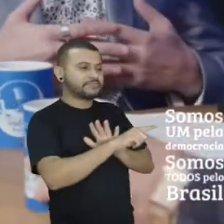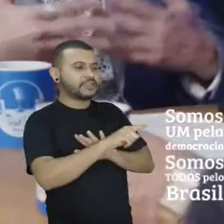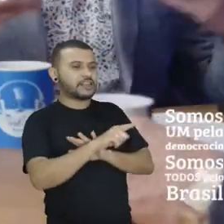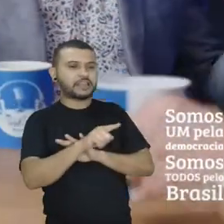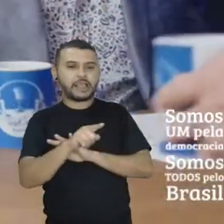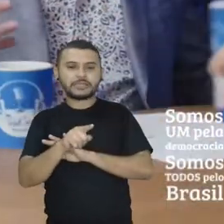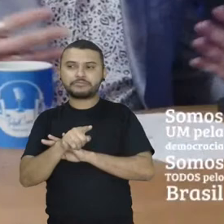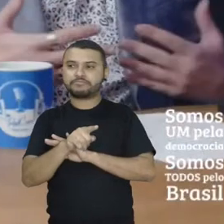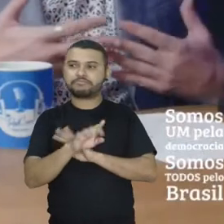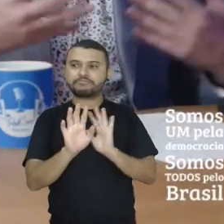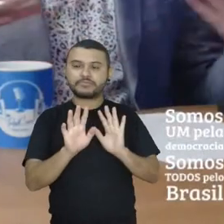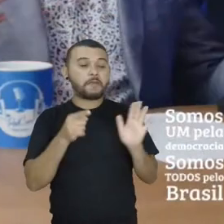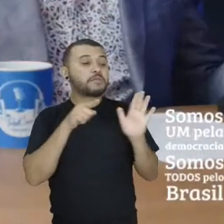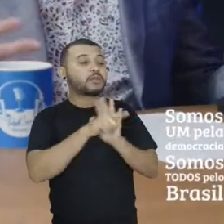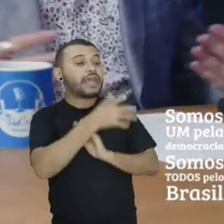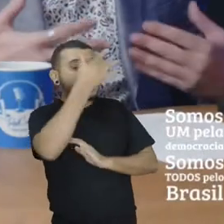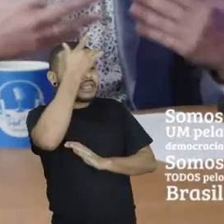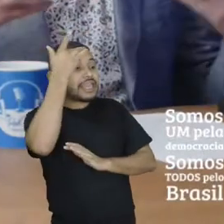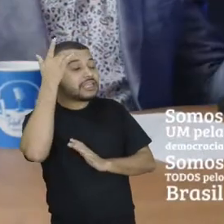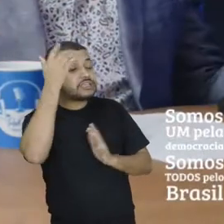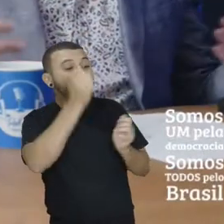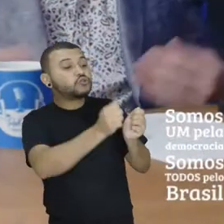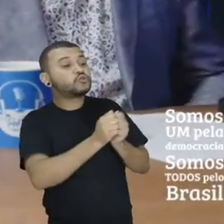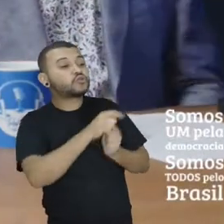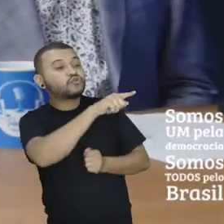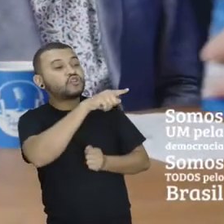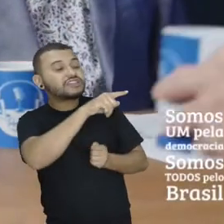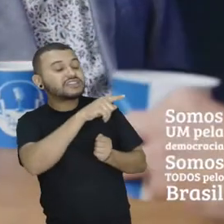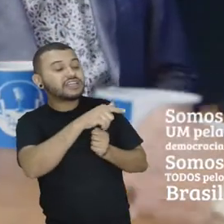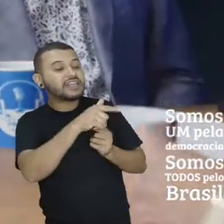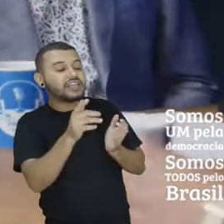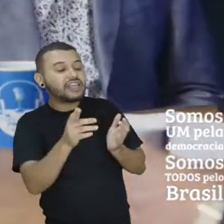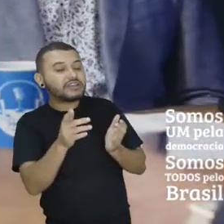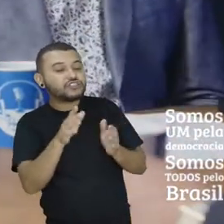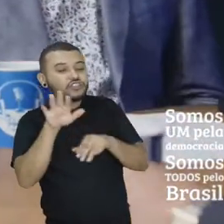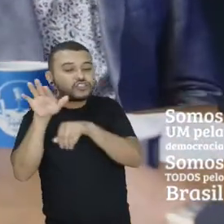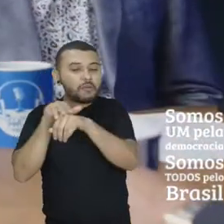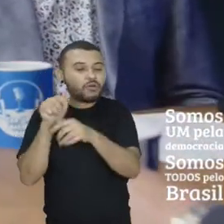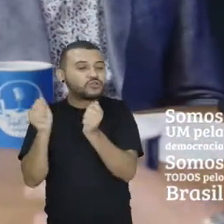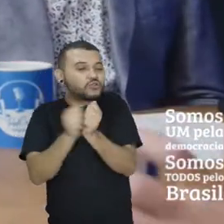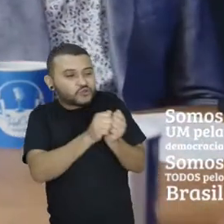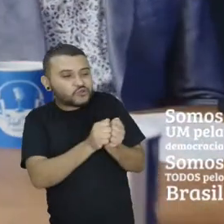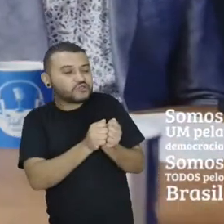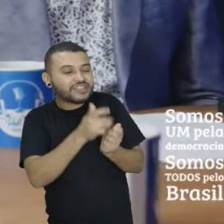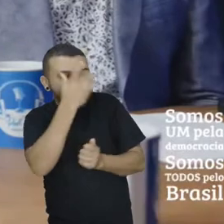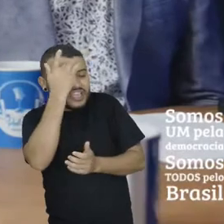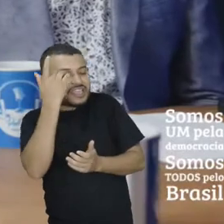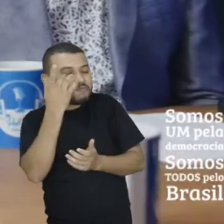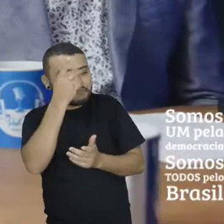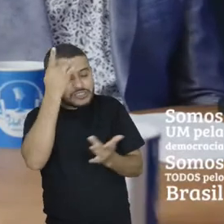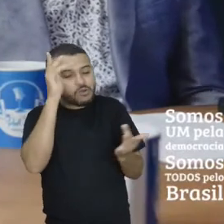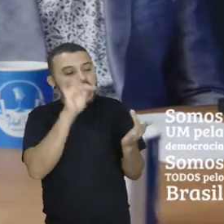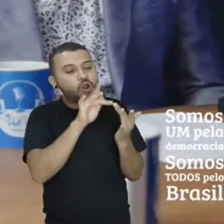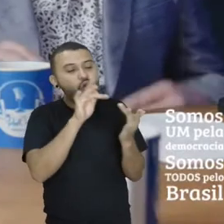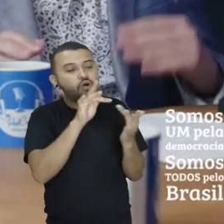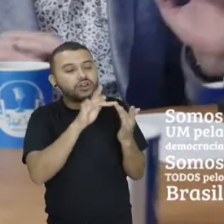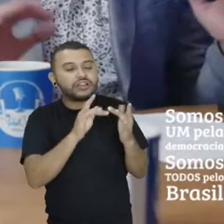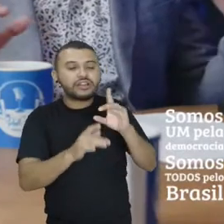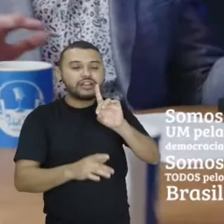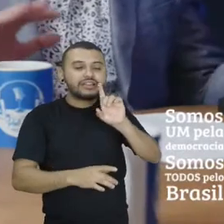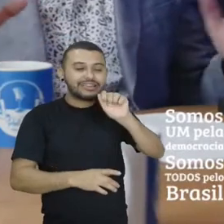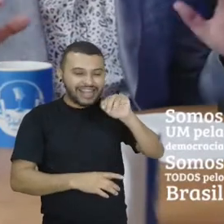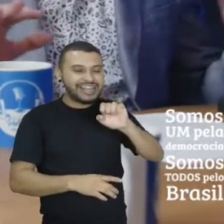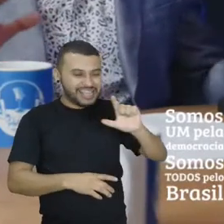quem que esteve nos bastidores dessa aproximação? Parece que meu querido Gabriel